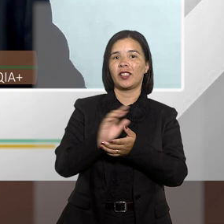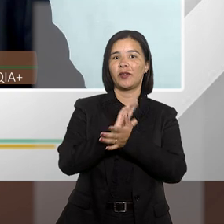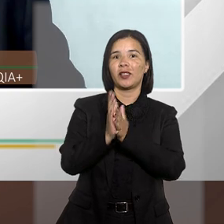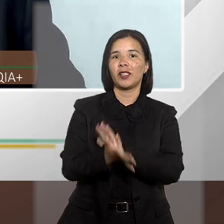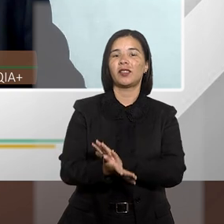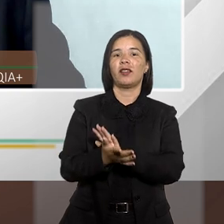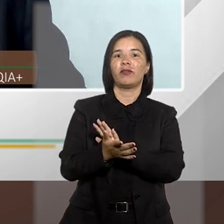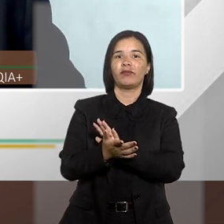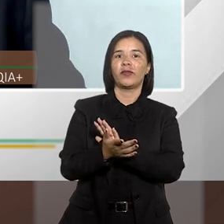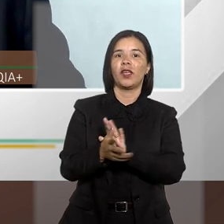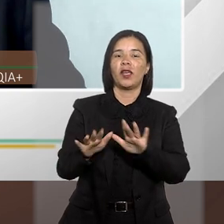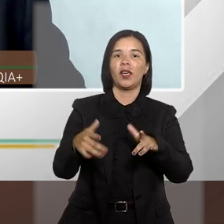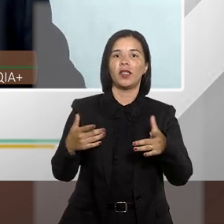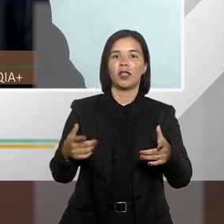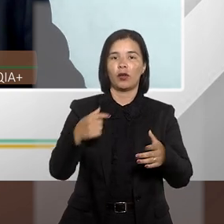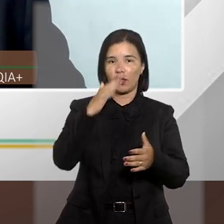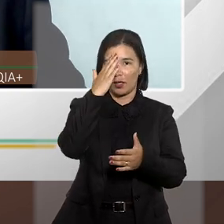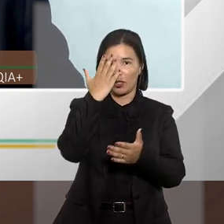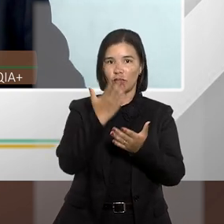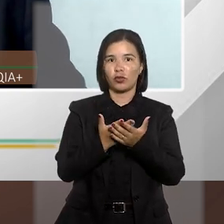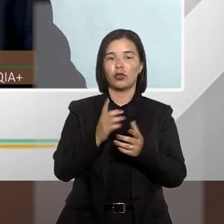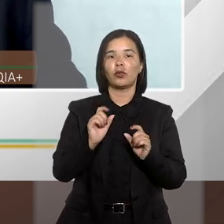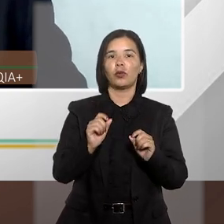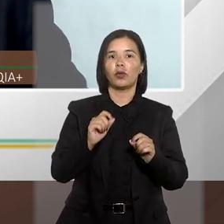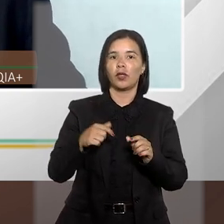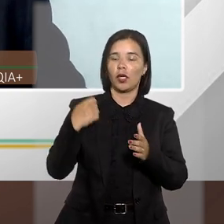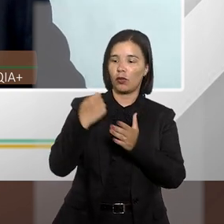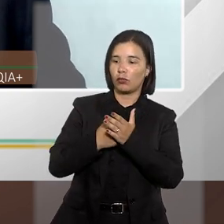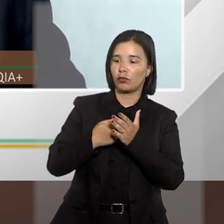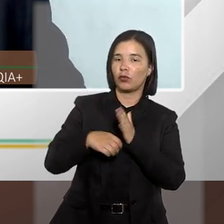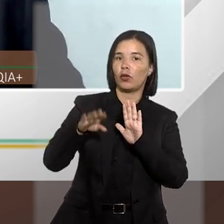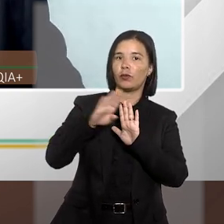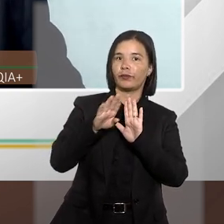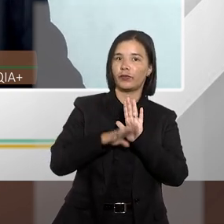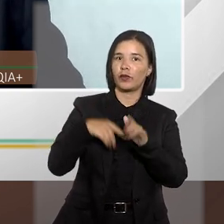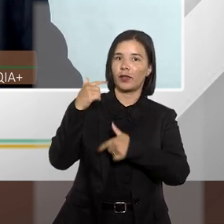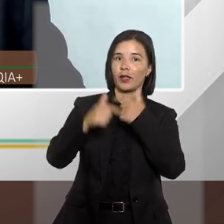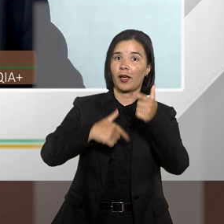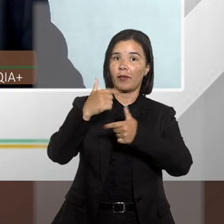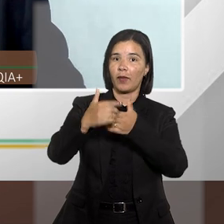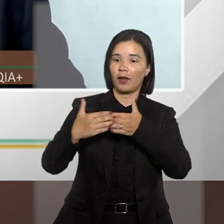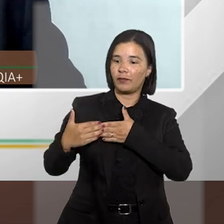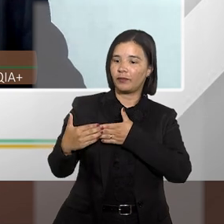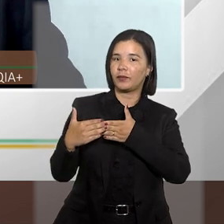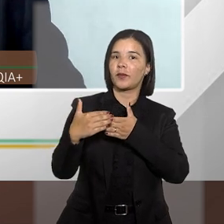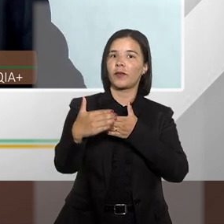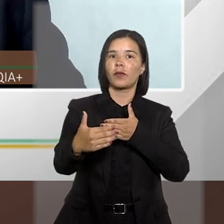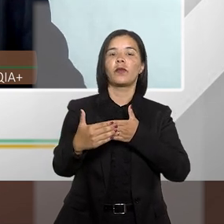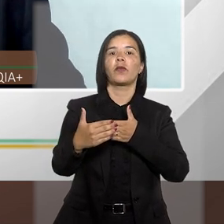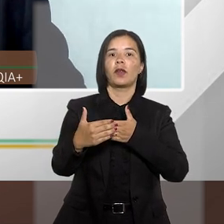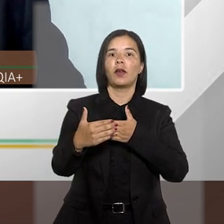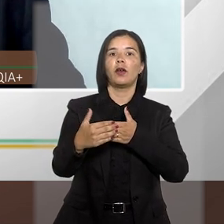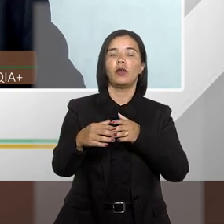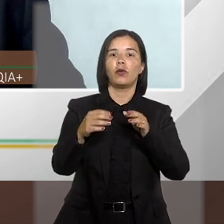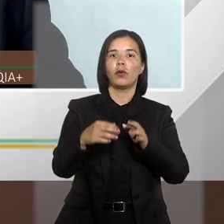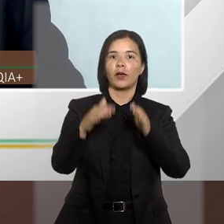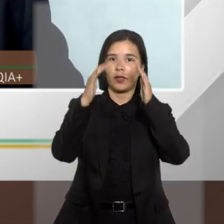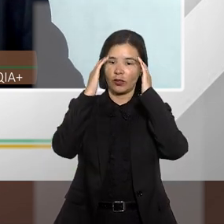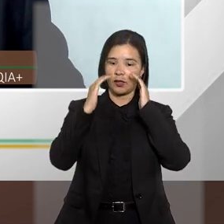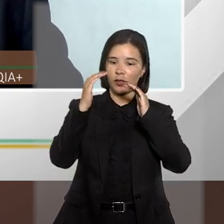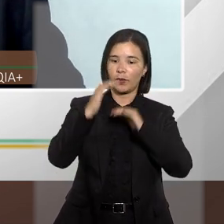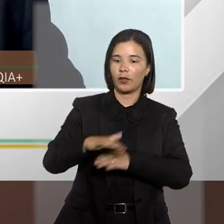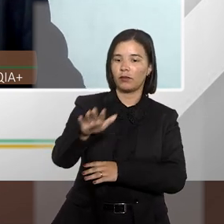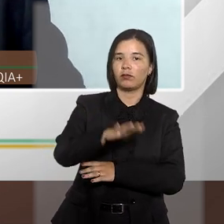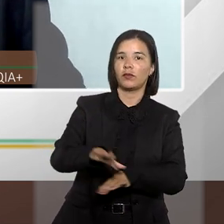Eu acredito que nós temos um longo trabalho a ser feito pela frente, né? Sobretudo no que diz respeito ao campo da